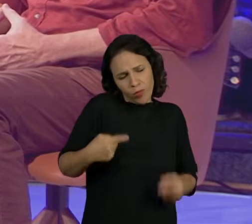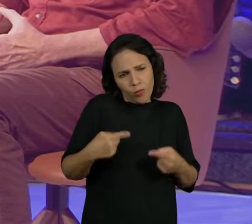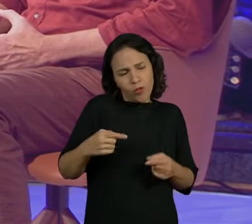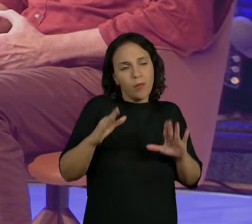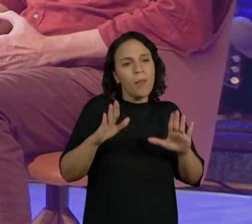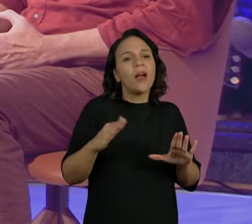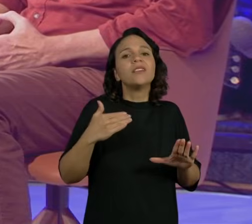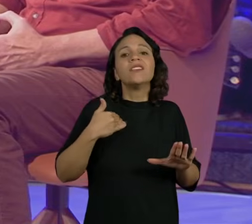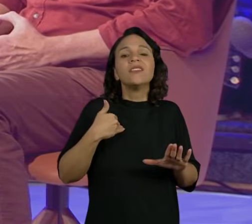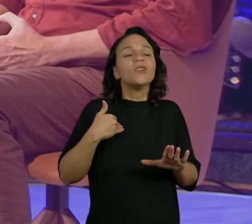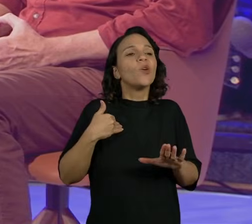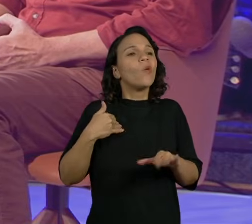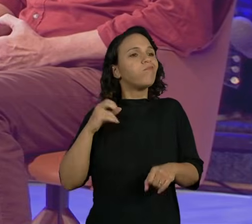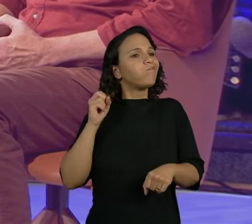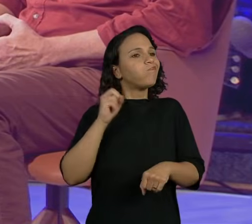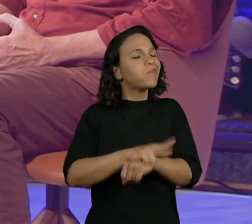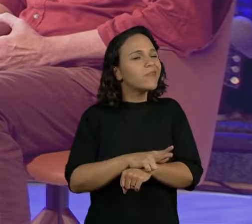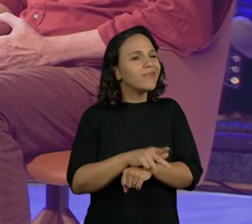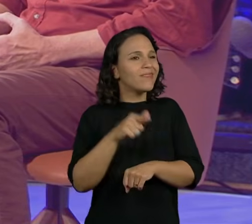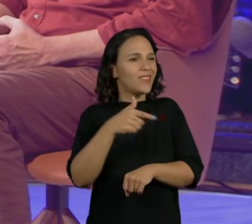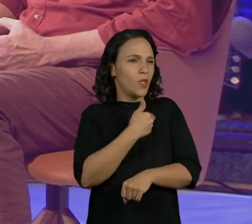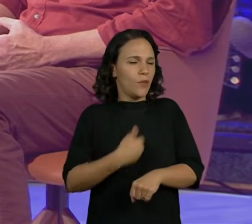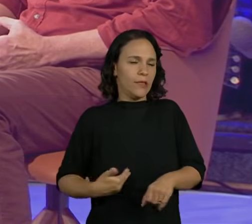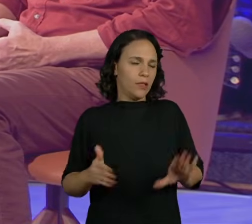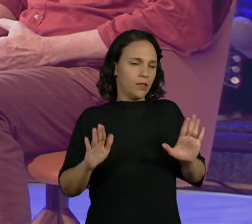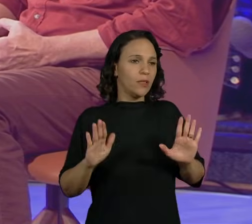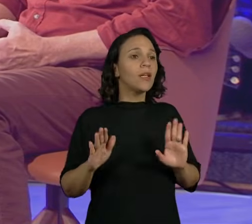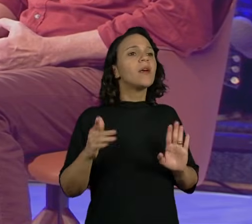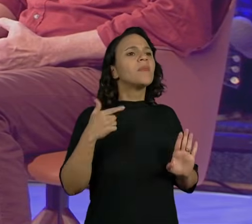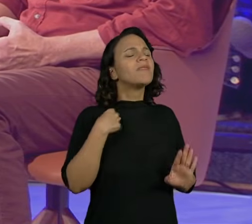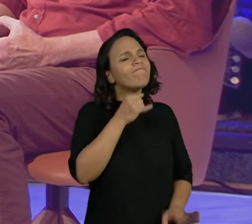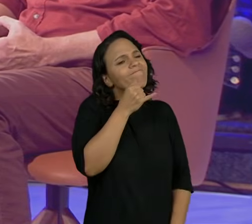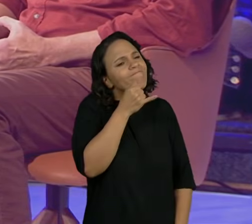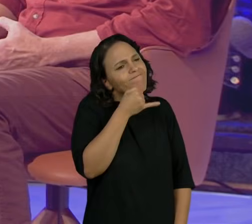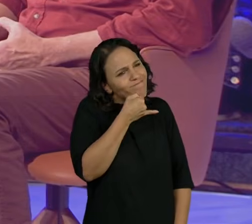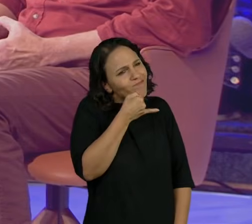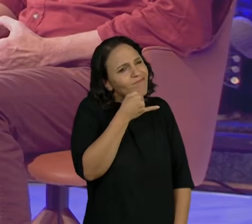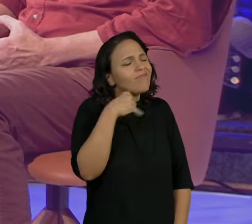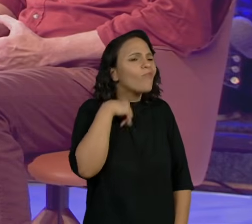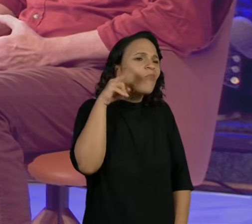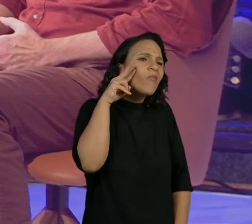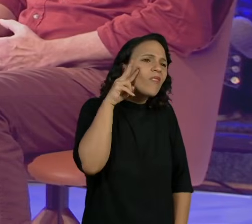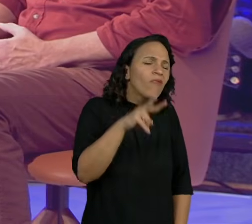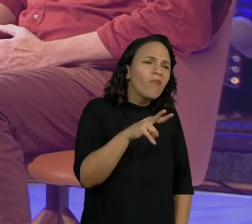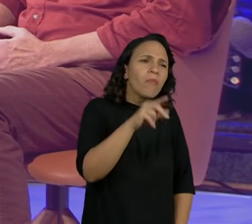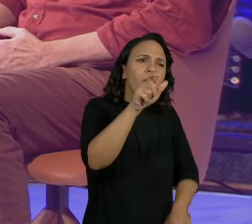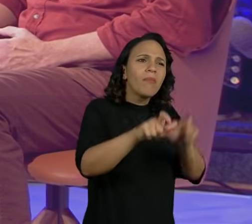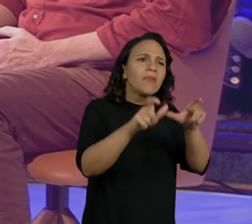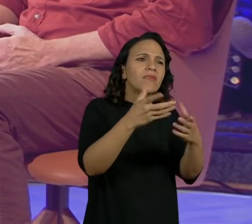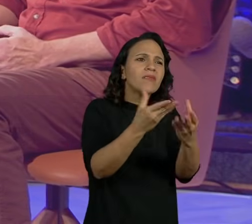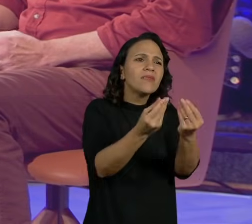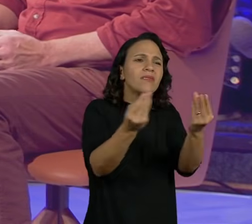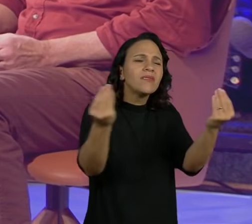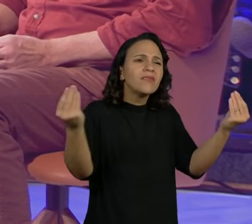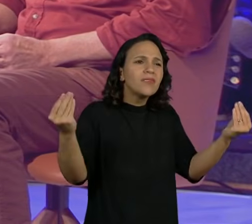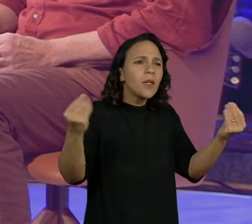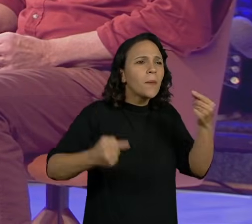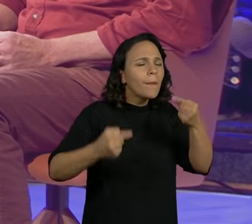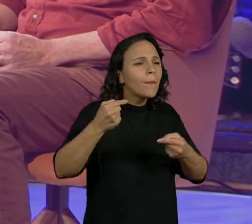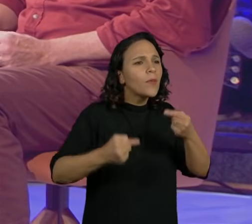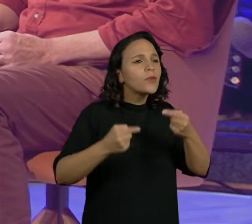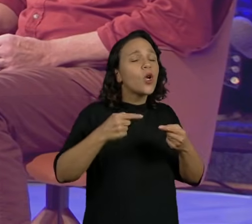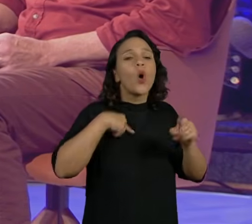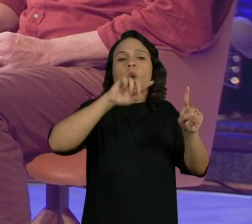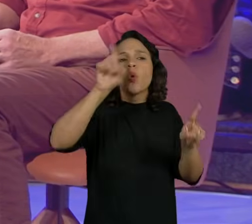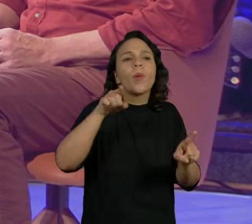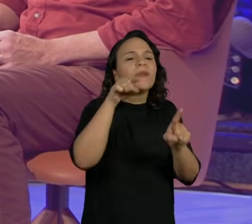mas não quero estar em cargos públicos. Mas a tristeza que eu tinha e que eu tenho é de ver quantas pessoas na política não têm uma causa,